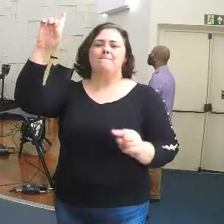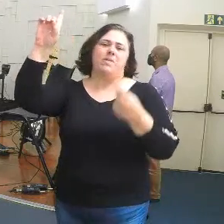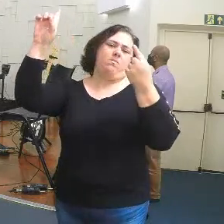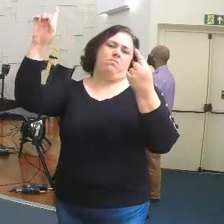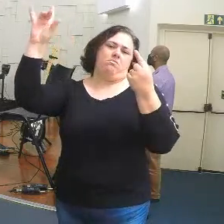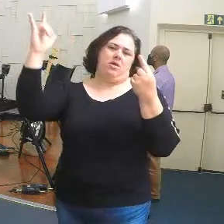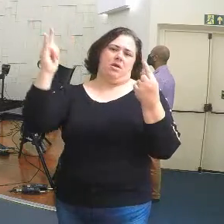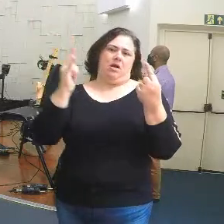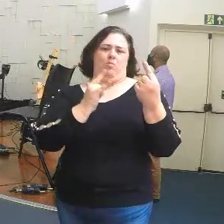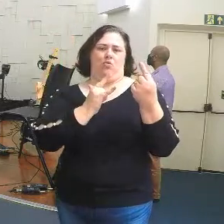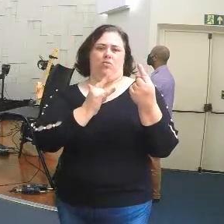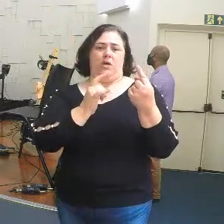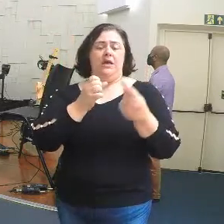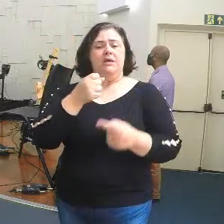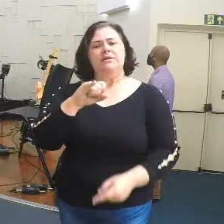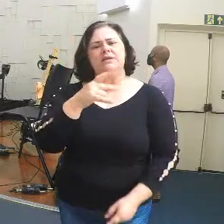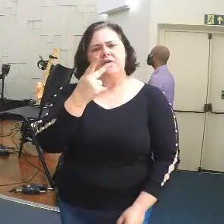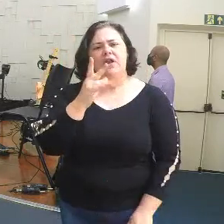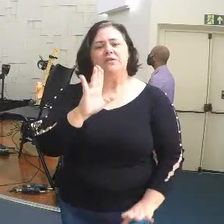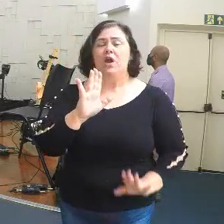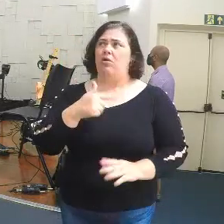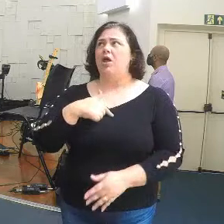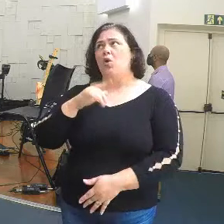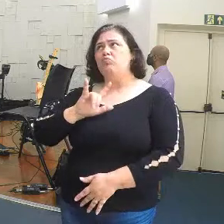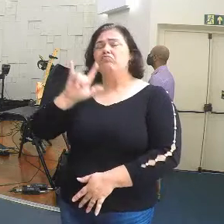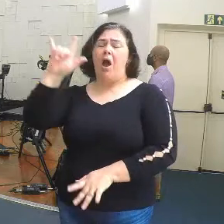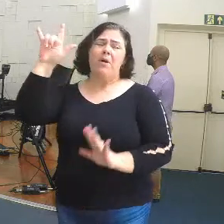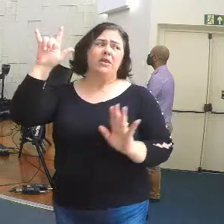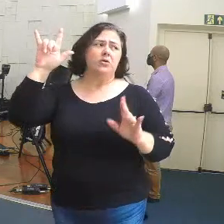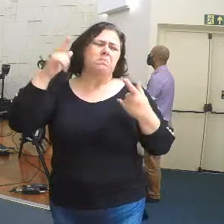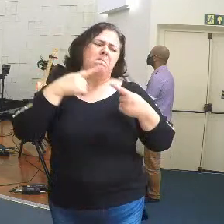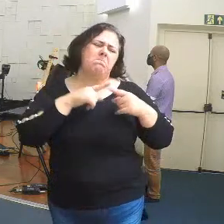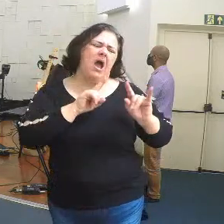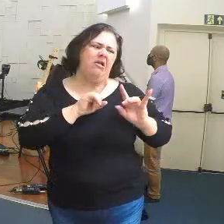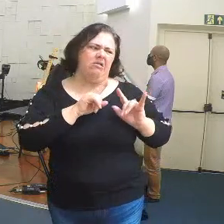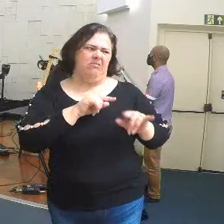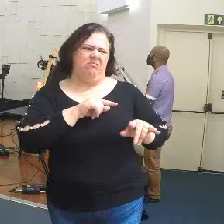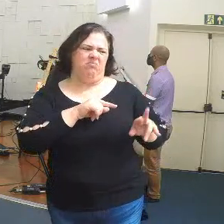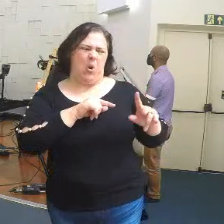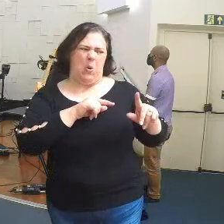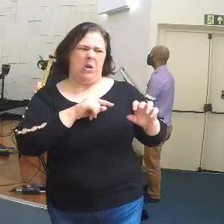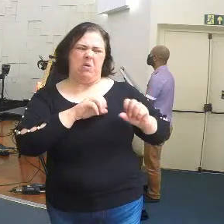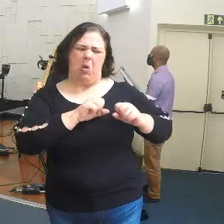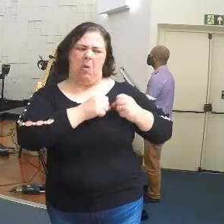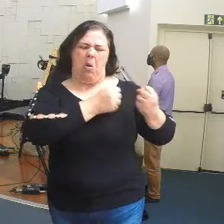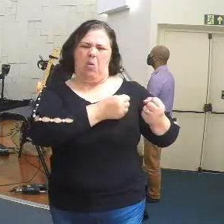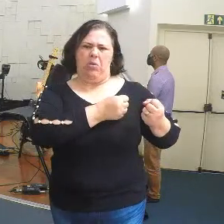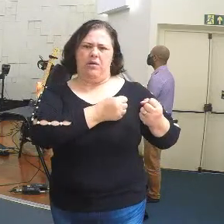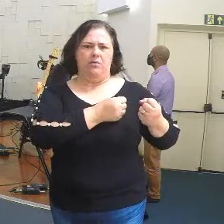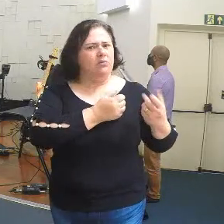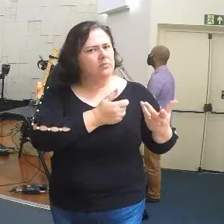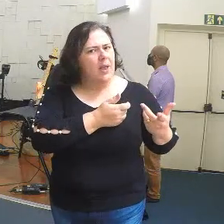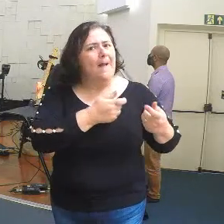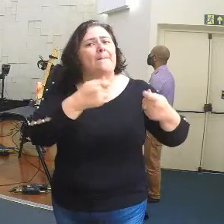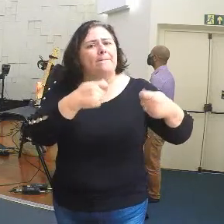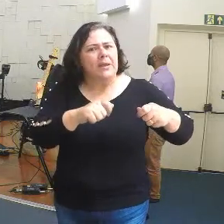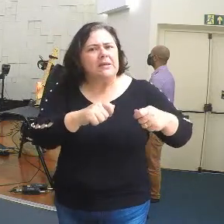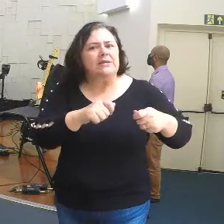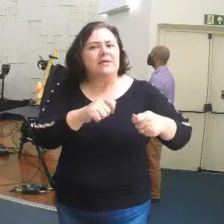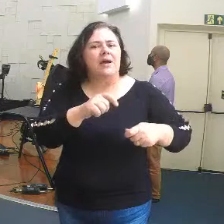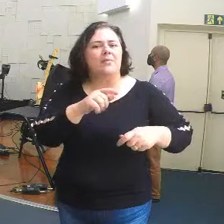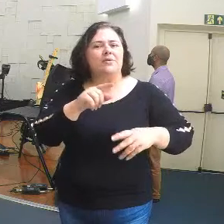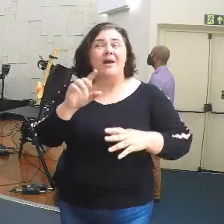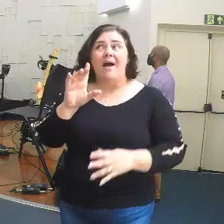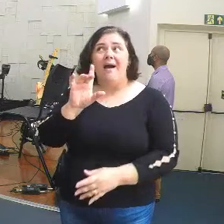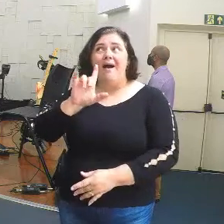alguém disser amo a Deus e odiar seu irmão, é mentiroso, pois aquele que não ama a seu irmão, a quem vê,